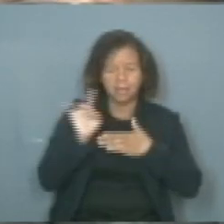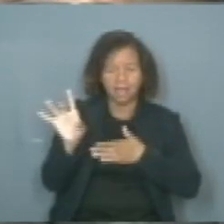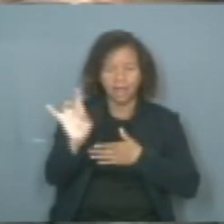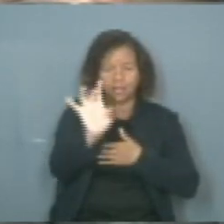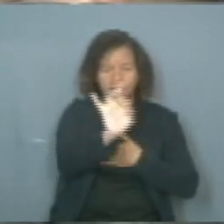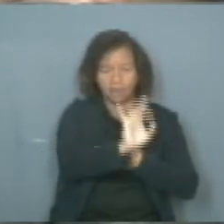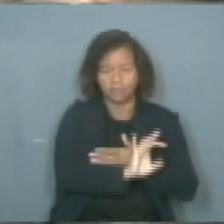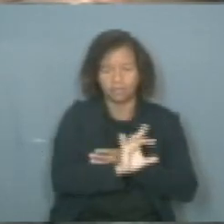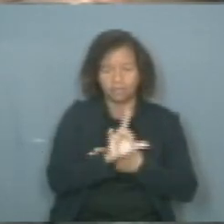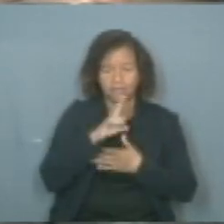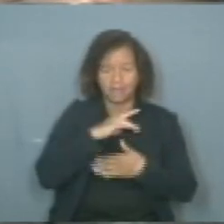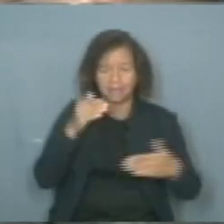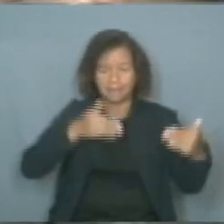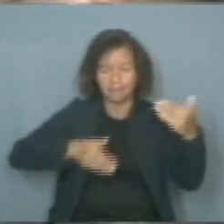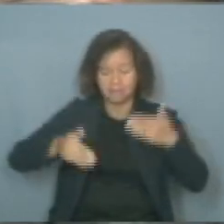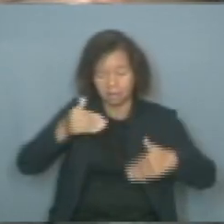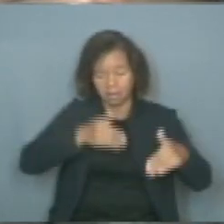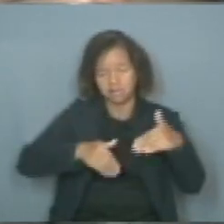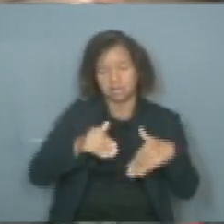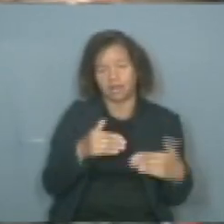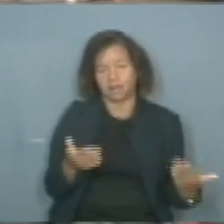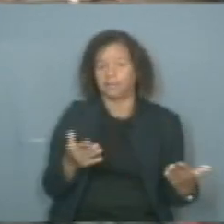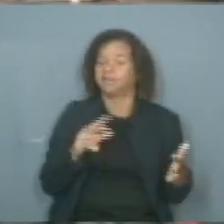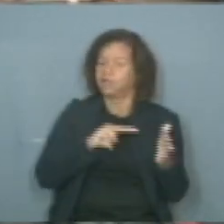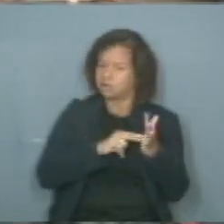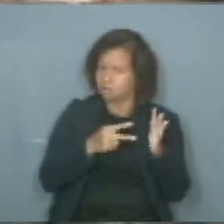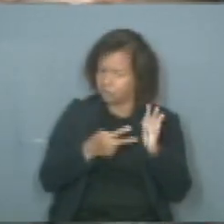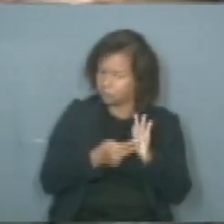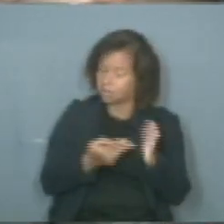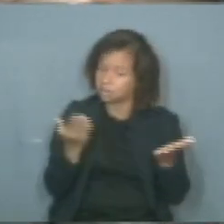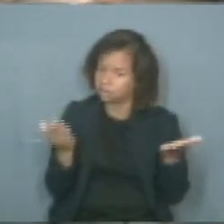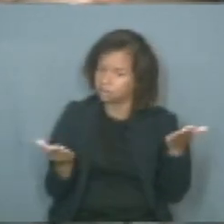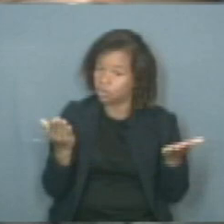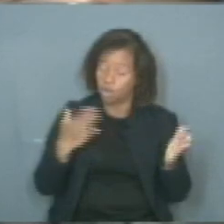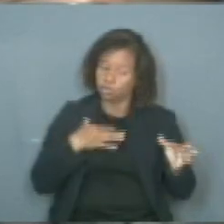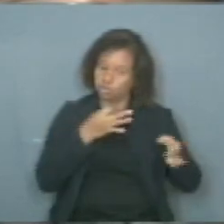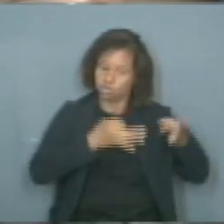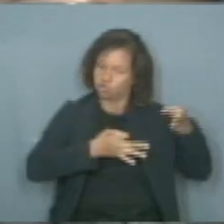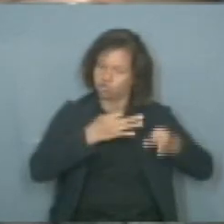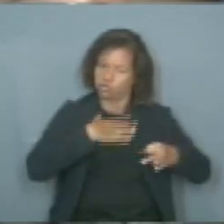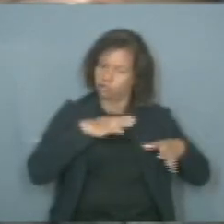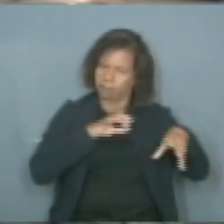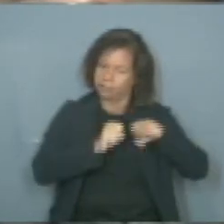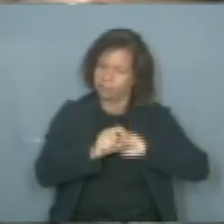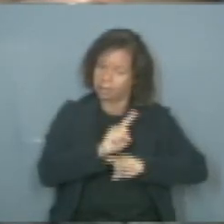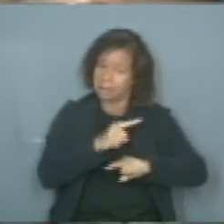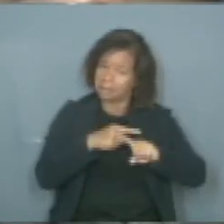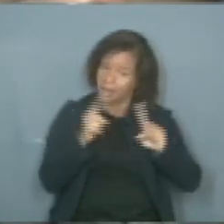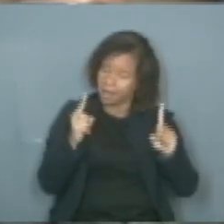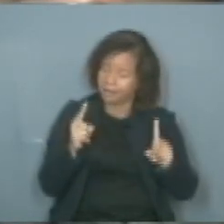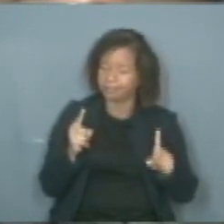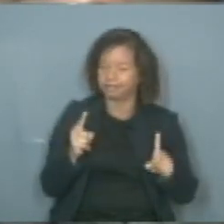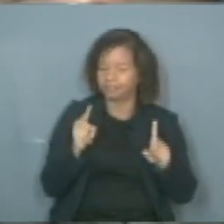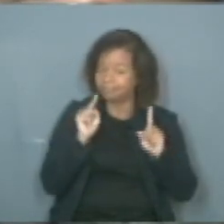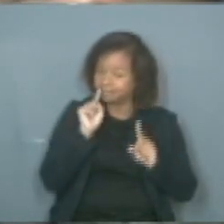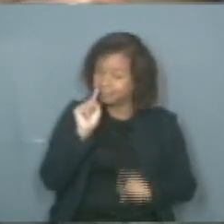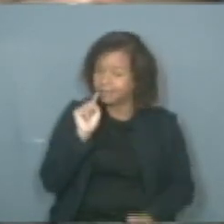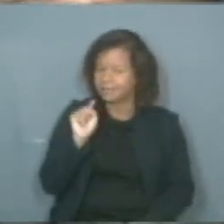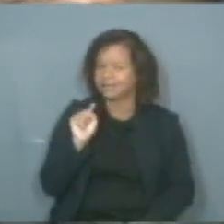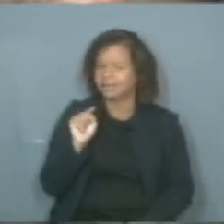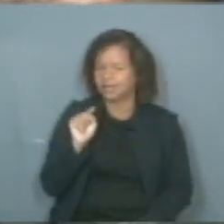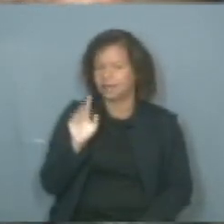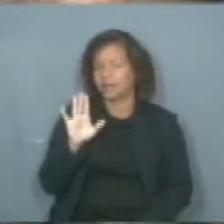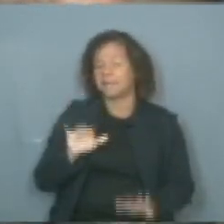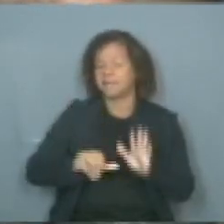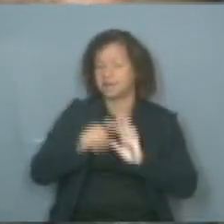tem no negócio. Isso significa dosar a pena. Eu não sou juiz. Mas, então, é nesse sentido aí que eu digo,